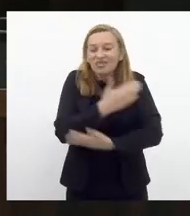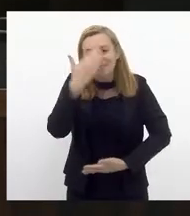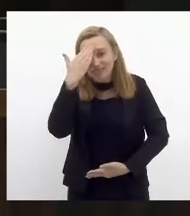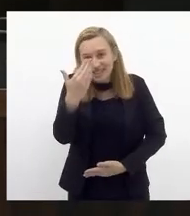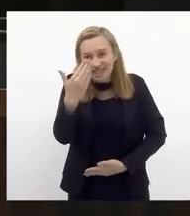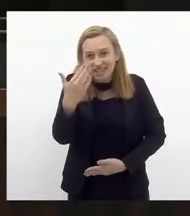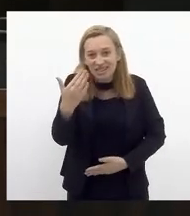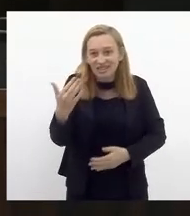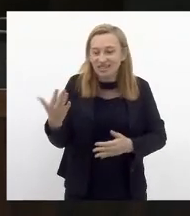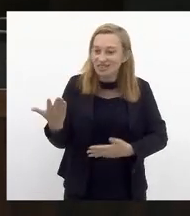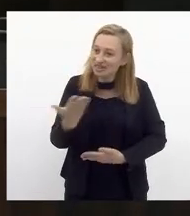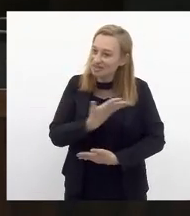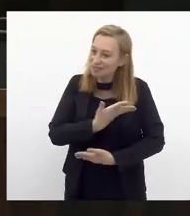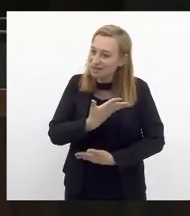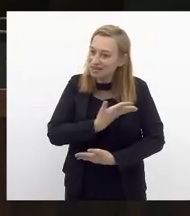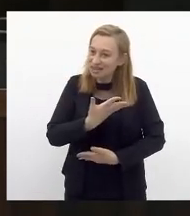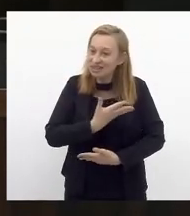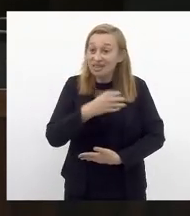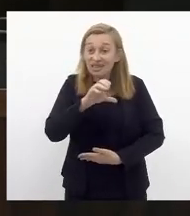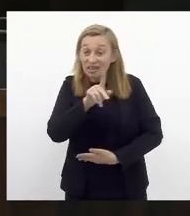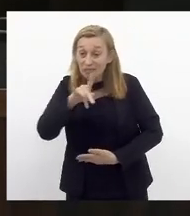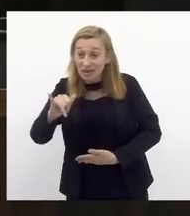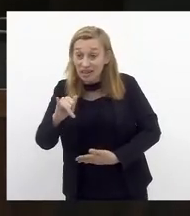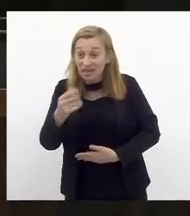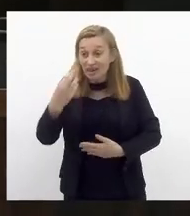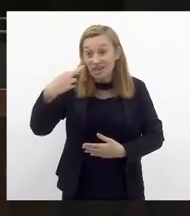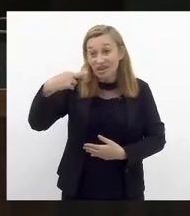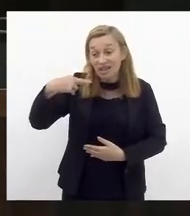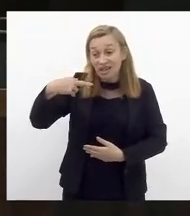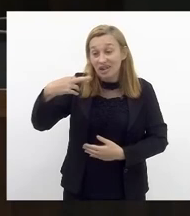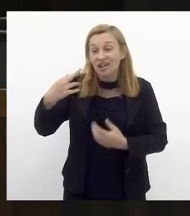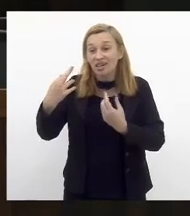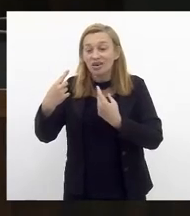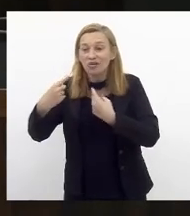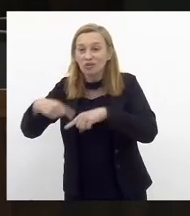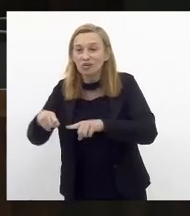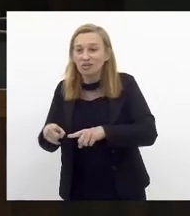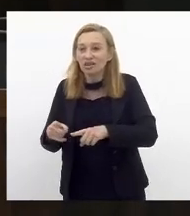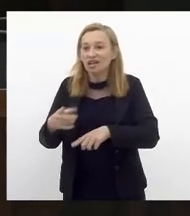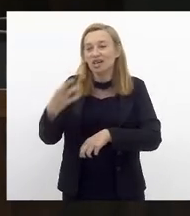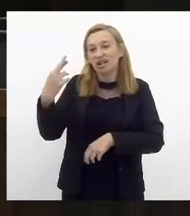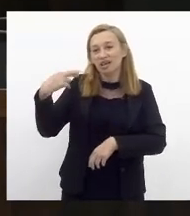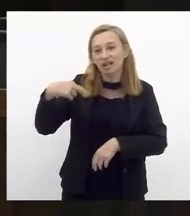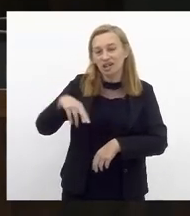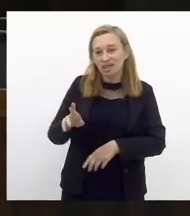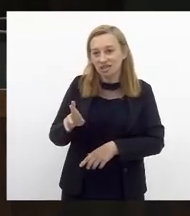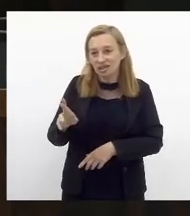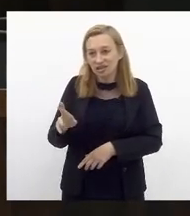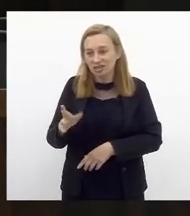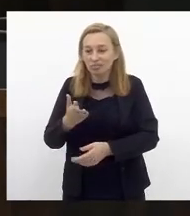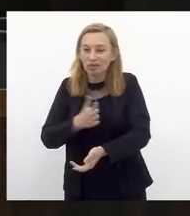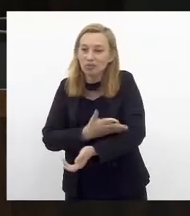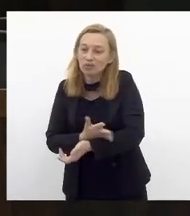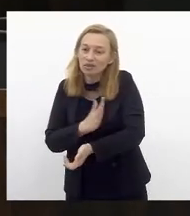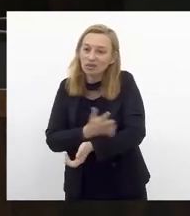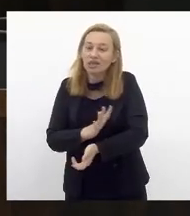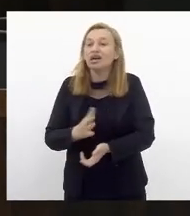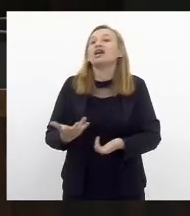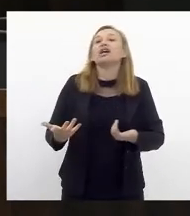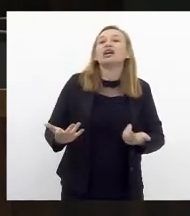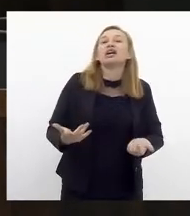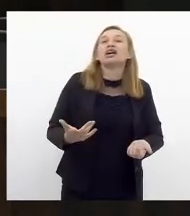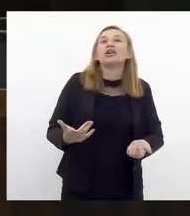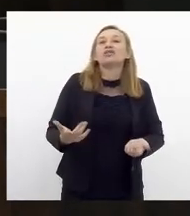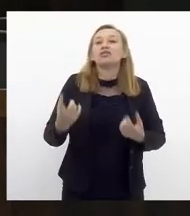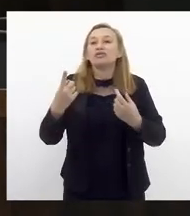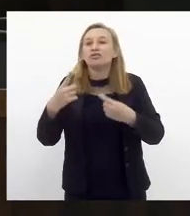pela parceria na CPI da intolerância religiosa, por estar presente na CPI do feminicídio, na CPI da violência contra a